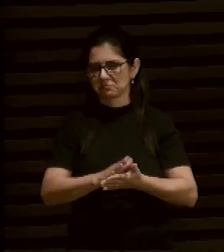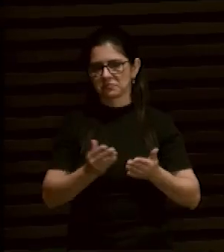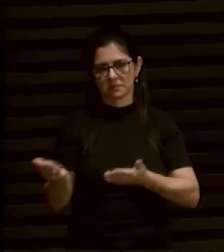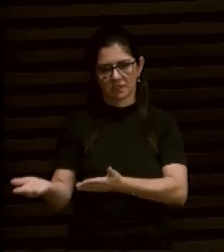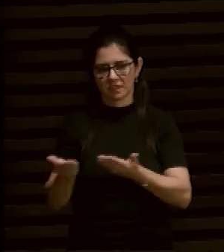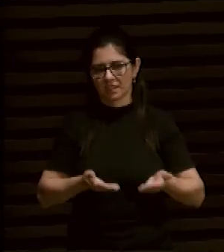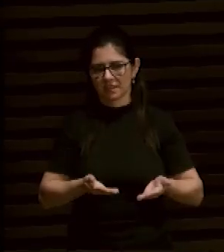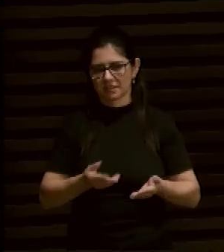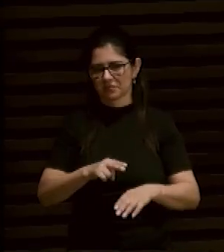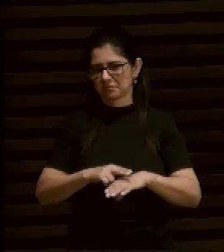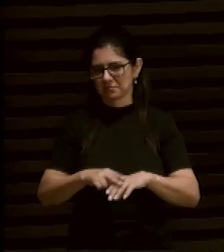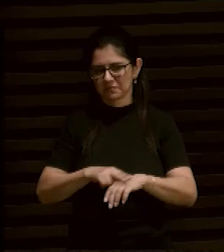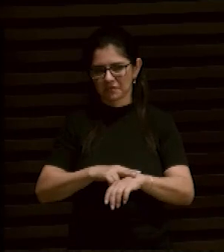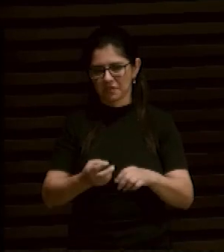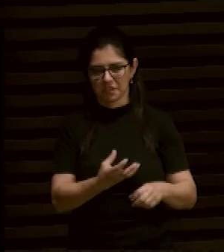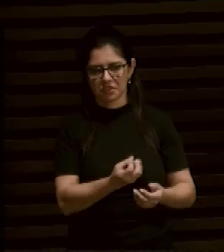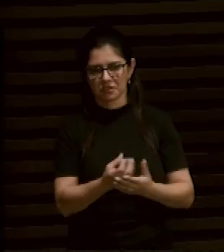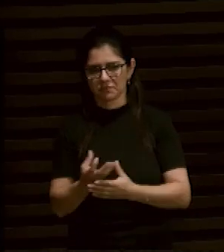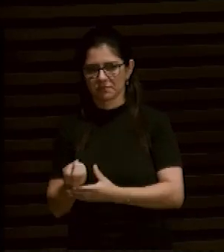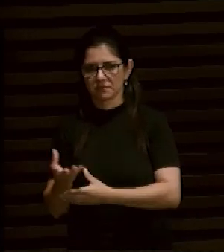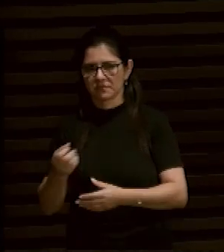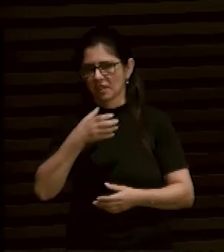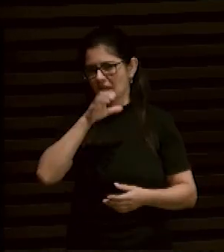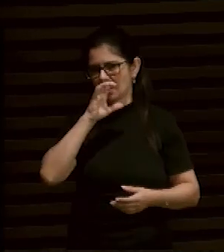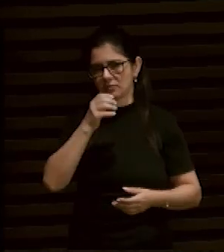bebam água. Mas eu vou beber uma água aqui rapidinho, irmãos.